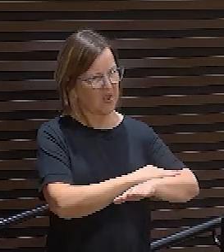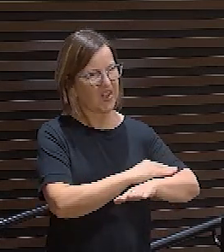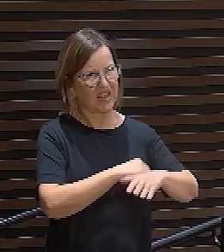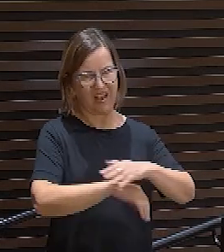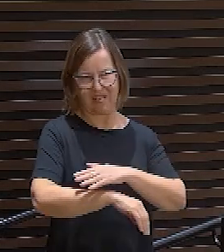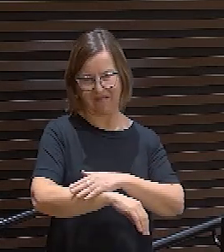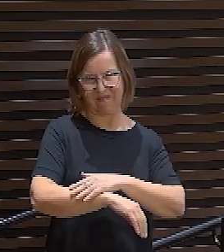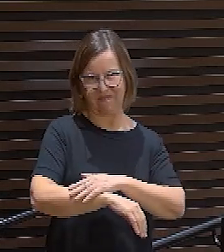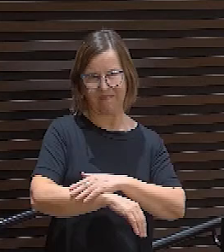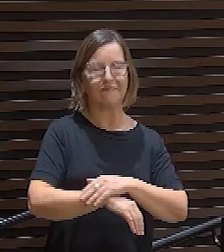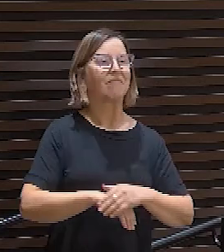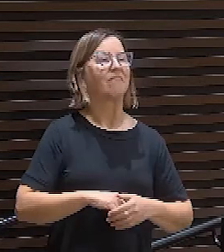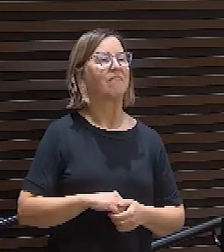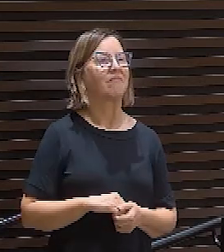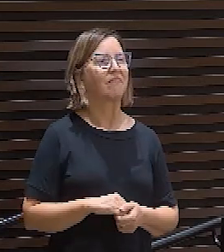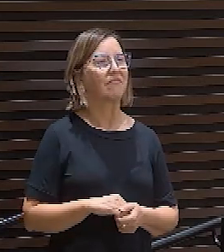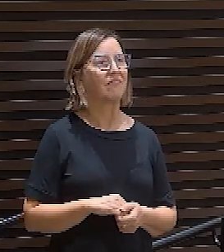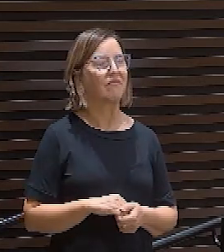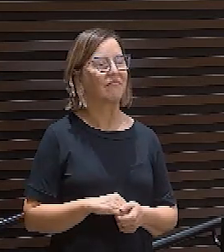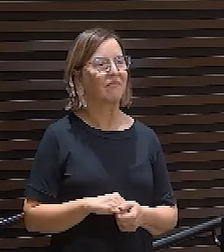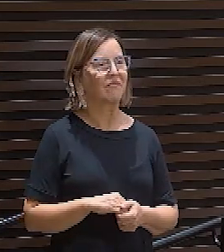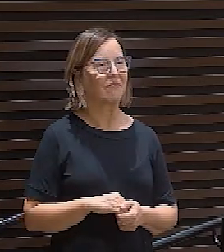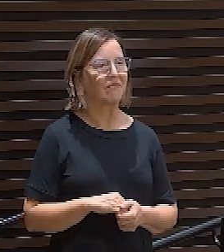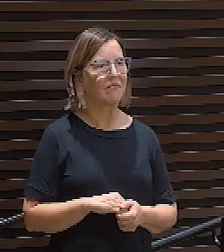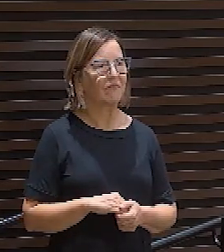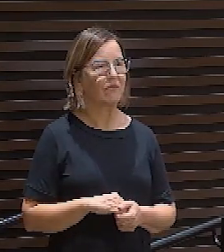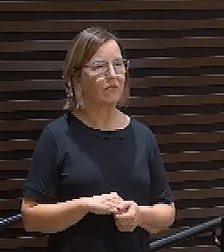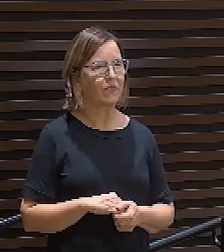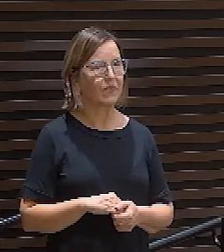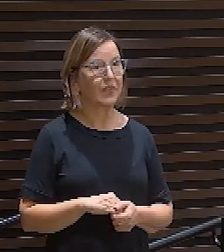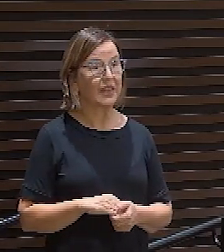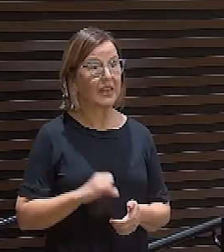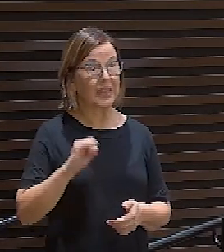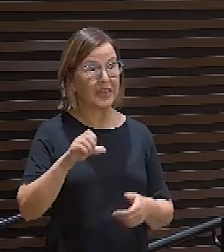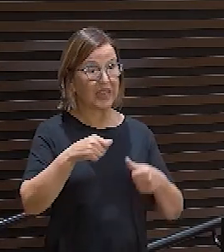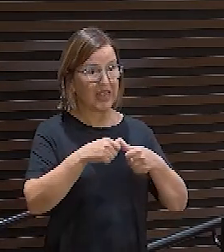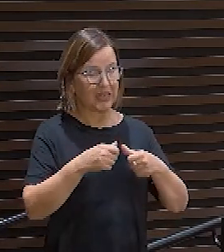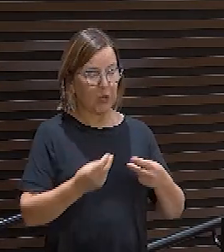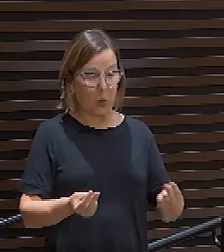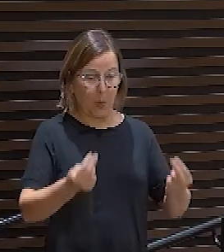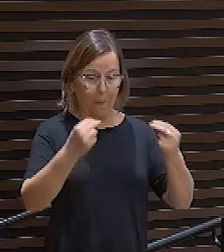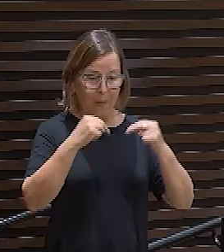E se isso não fosse suficiente, se essa humilhação de se